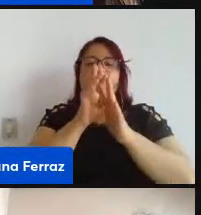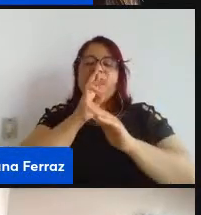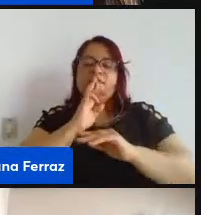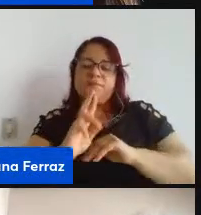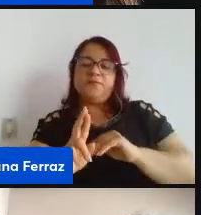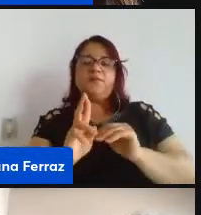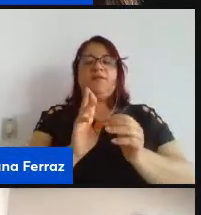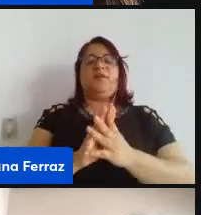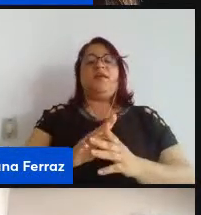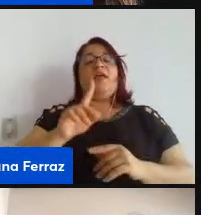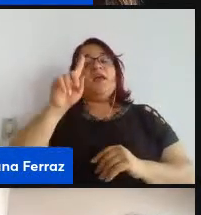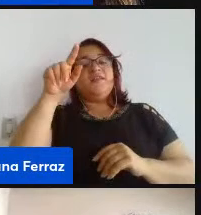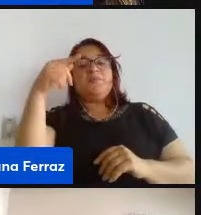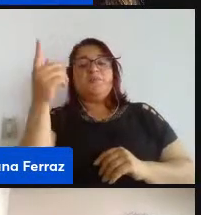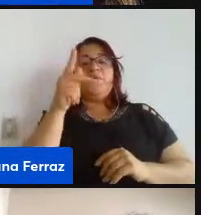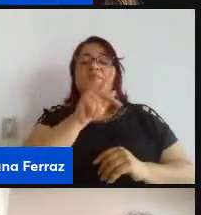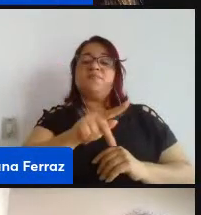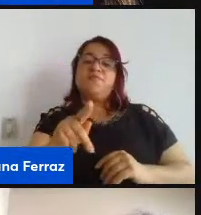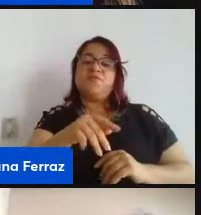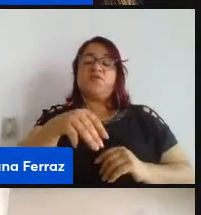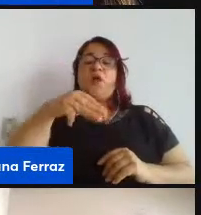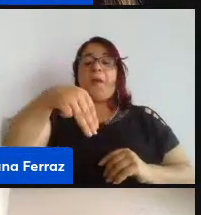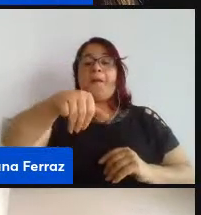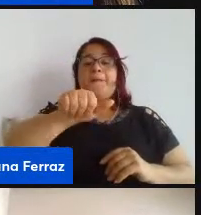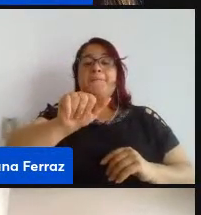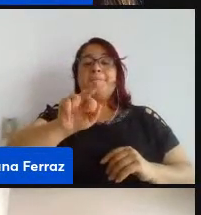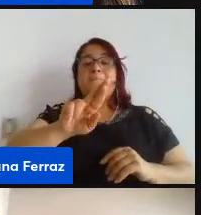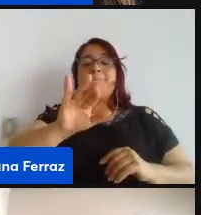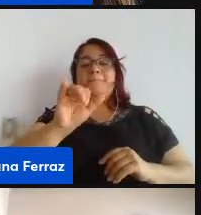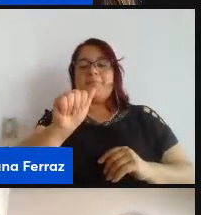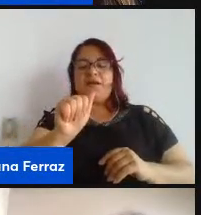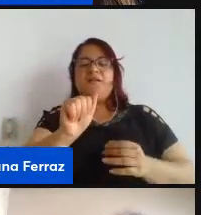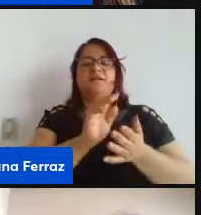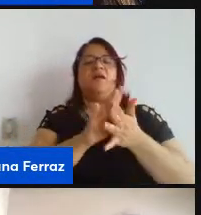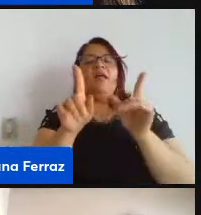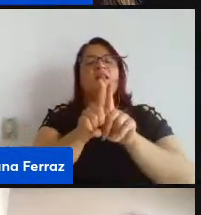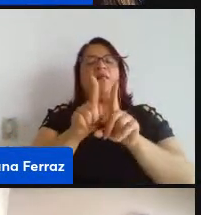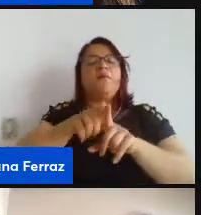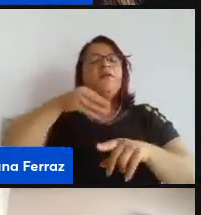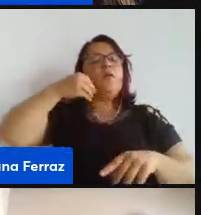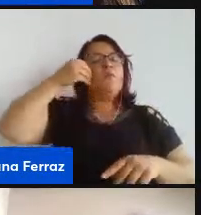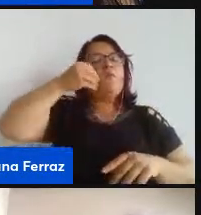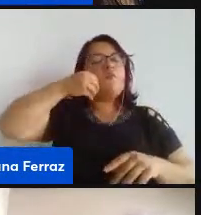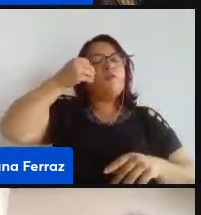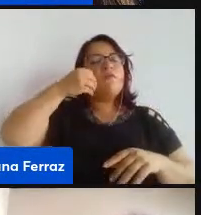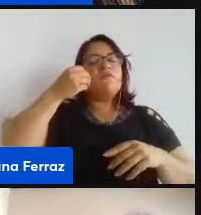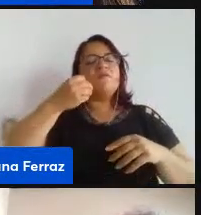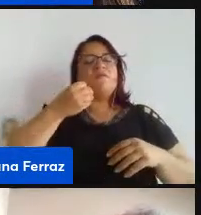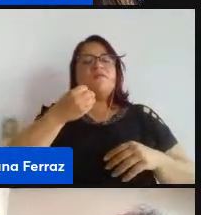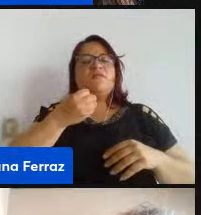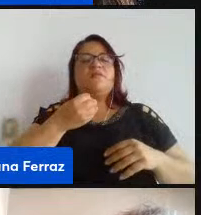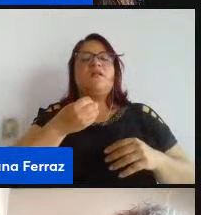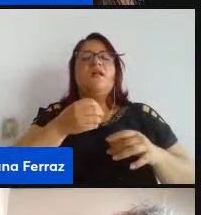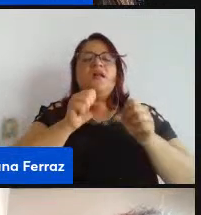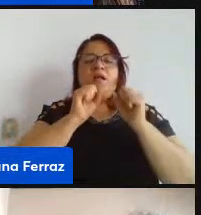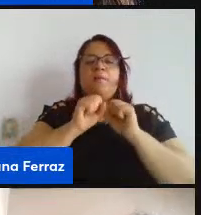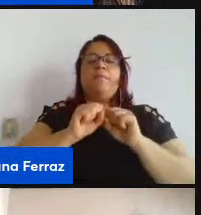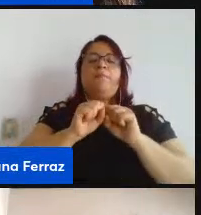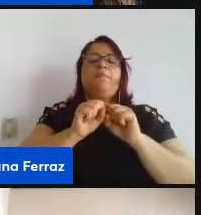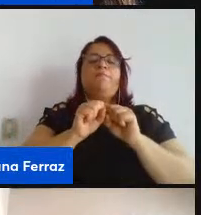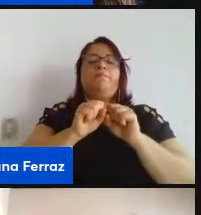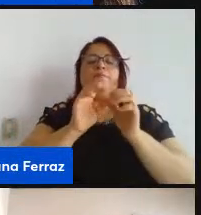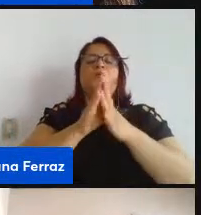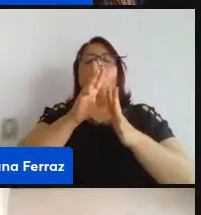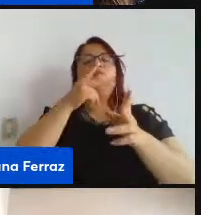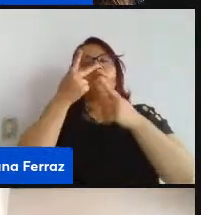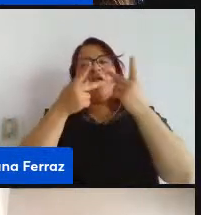Regina, que tem já uma experiência... com ministérios e coisas, para ela fazer uma fala de fechamento da nossa mesa,